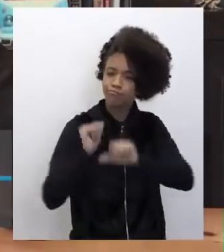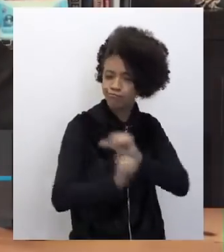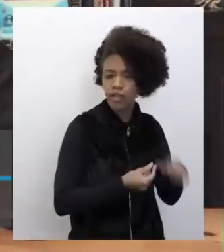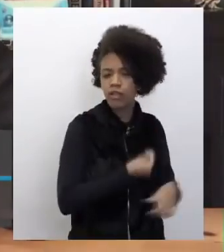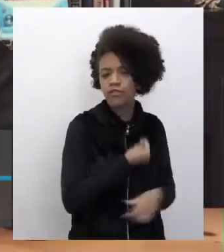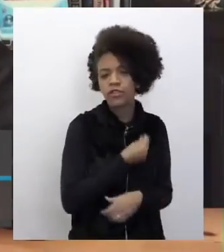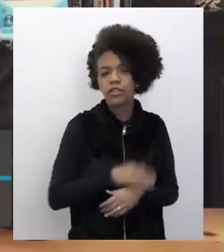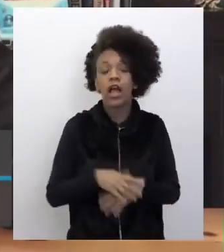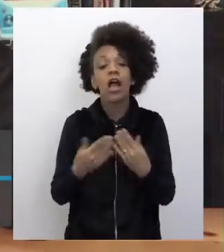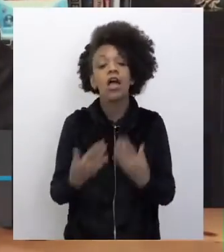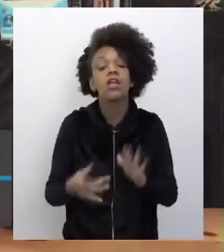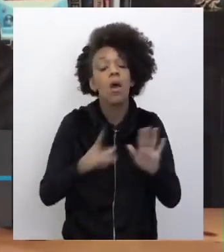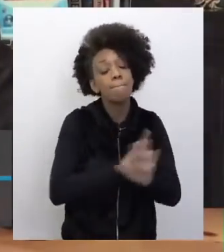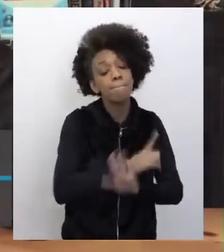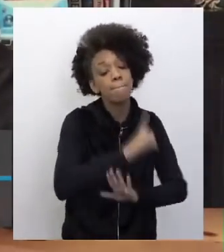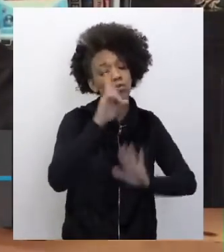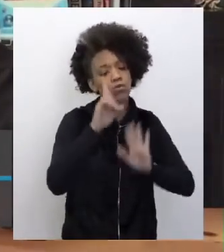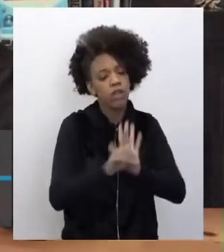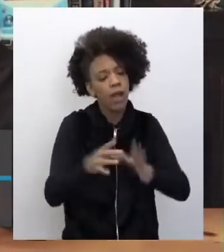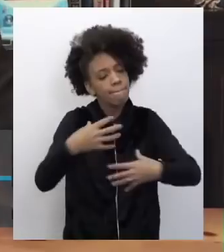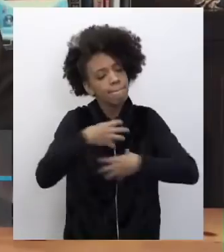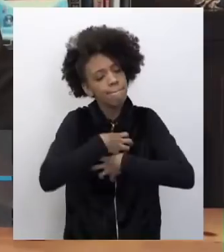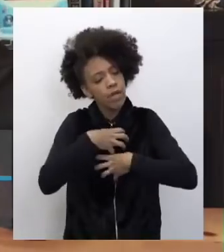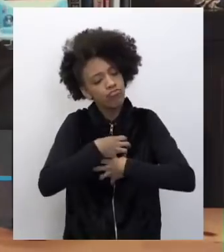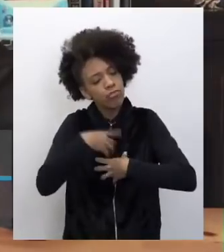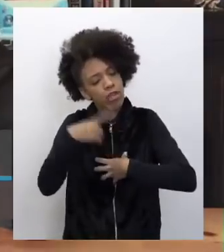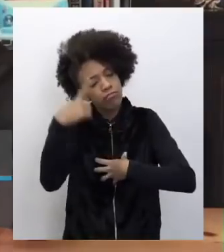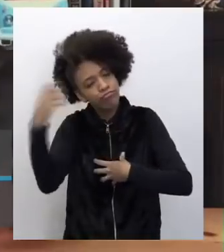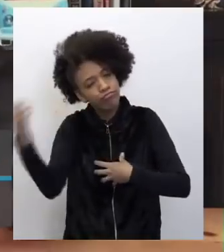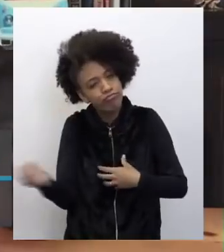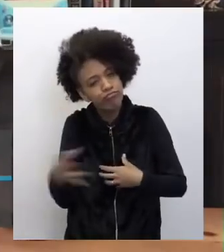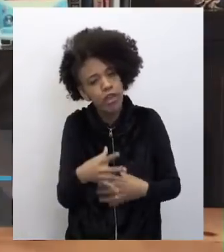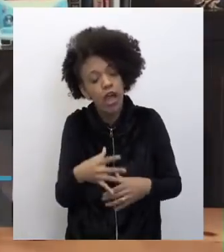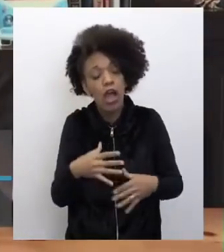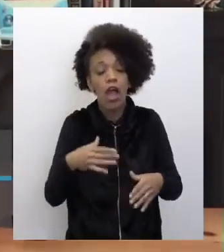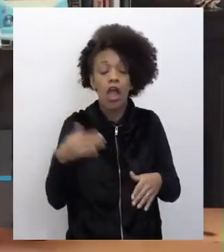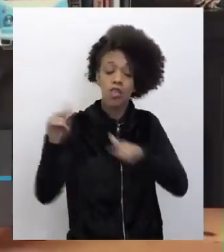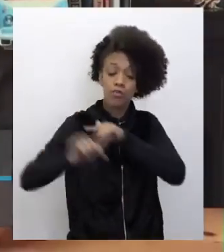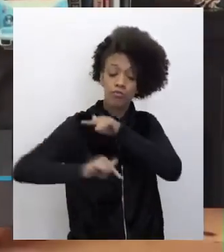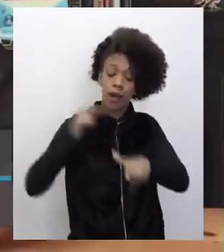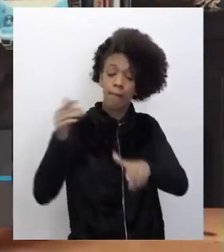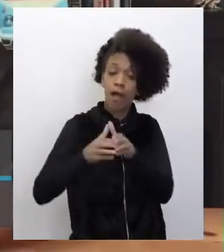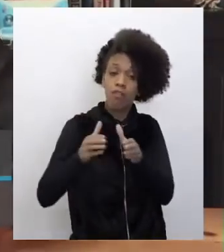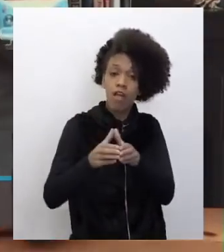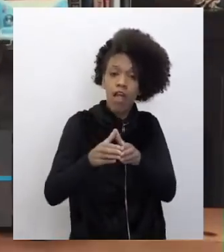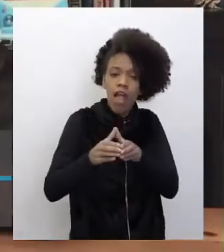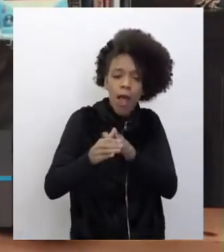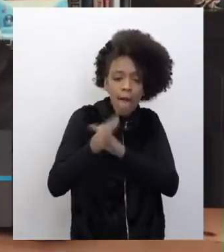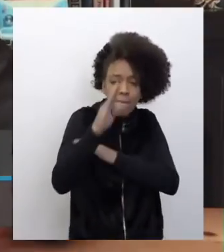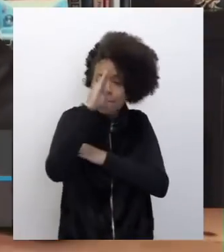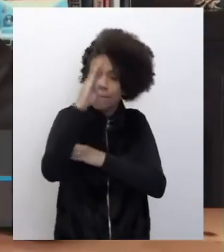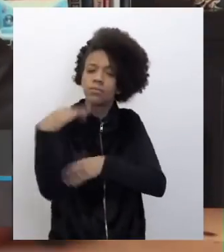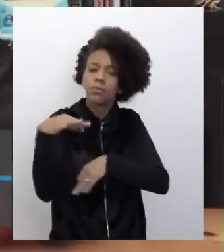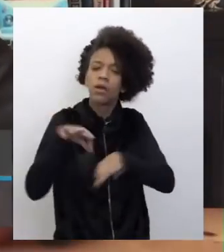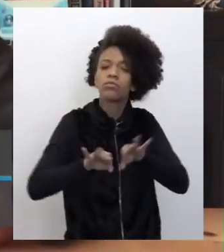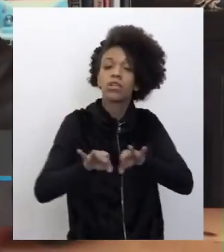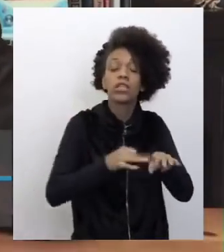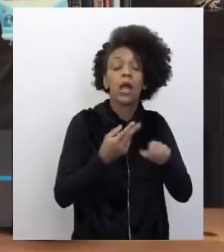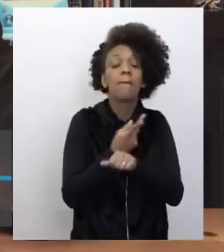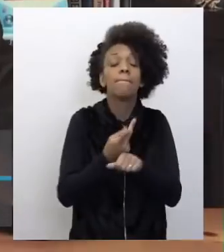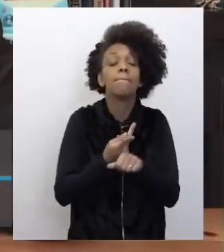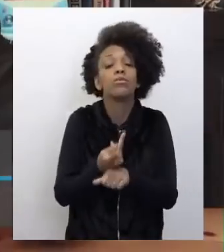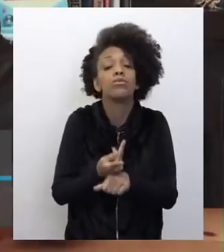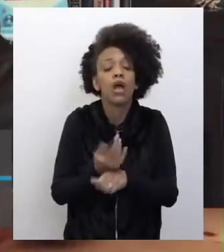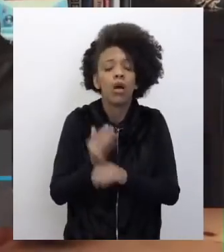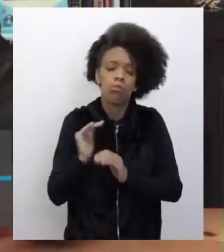o protagonismo, a empatia, a criatividade e o trabalho em equipe são os pilares centrais desse projeto, que busca envolver